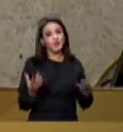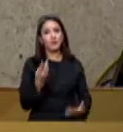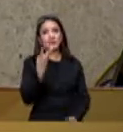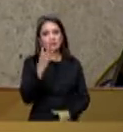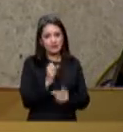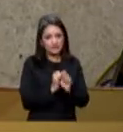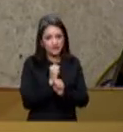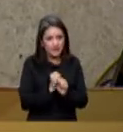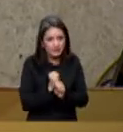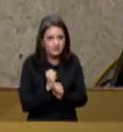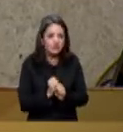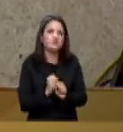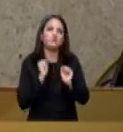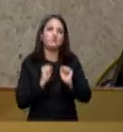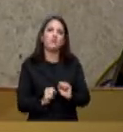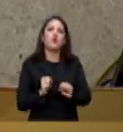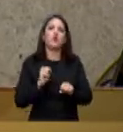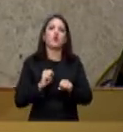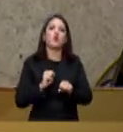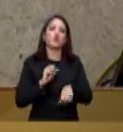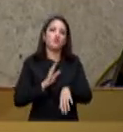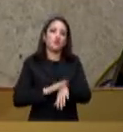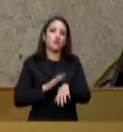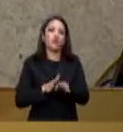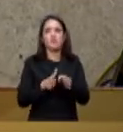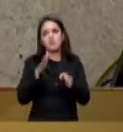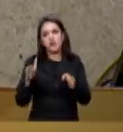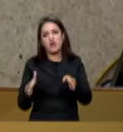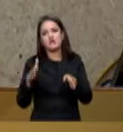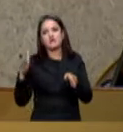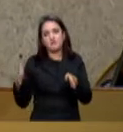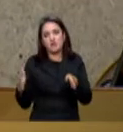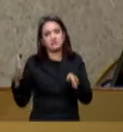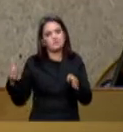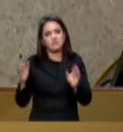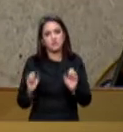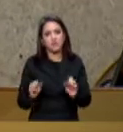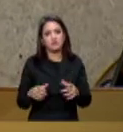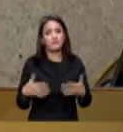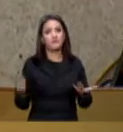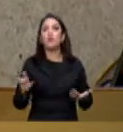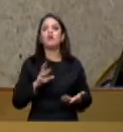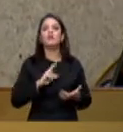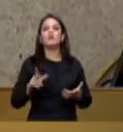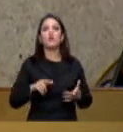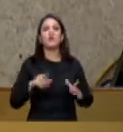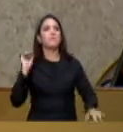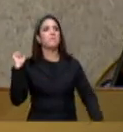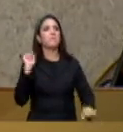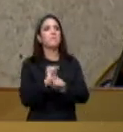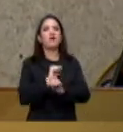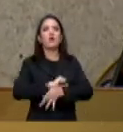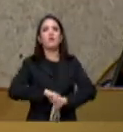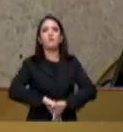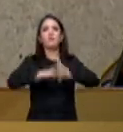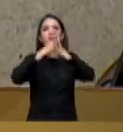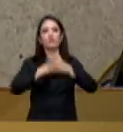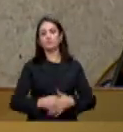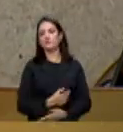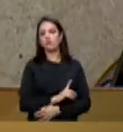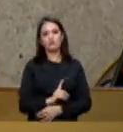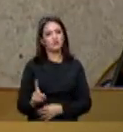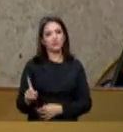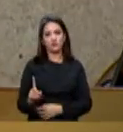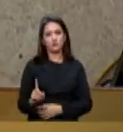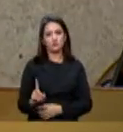ele poderá ser prorrogado. Então, não há, digamos assim, uma ruptura do denominado ato